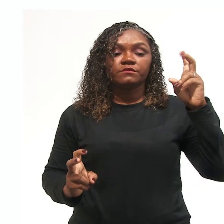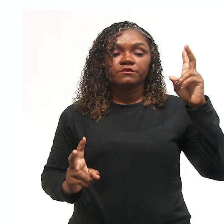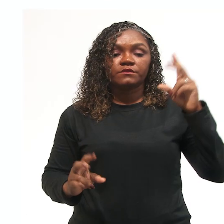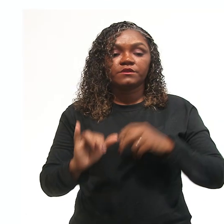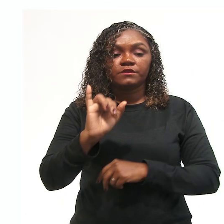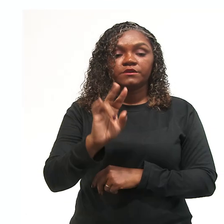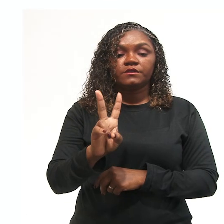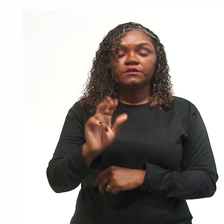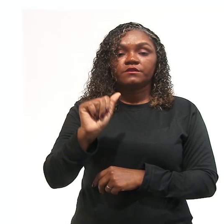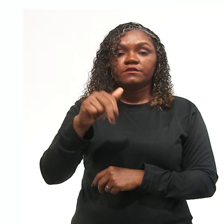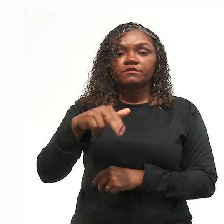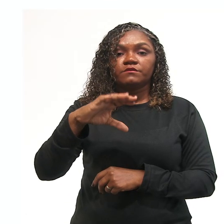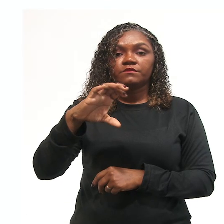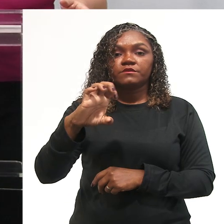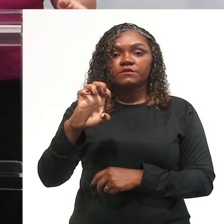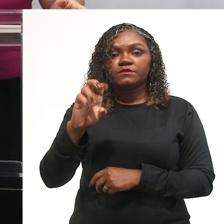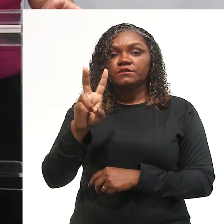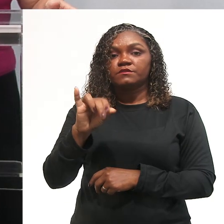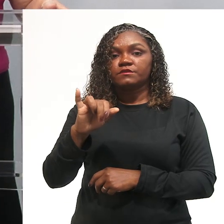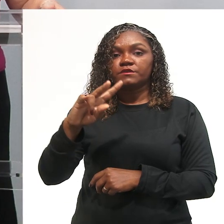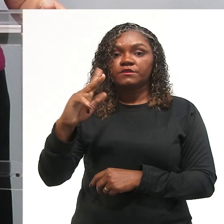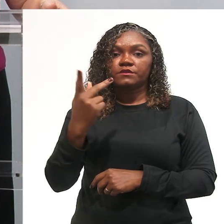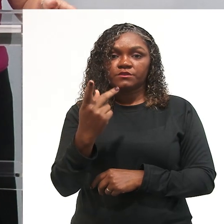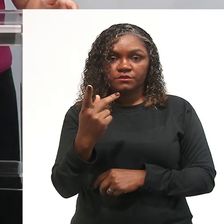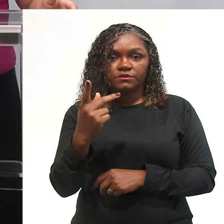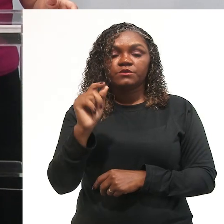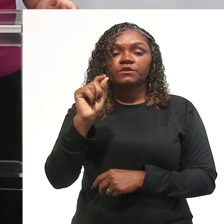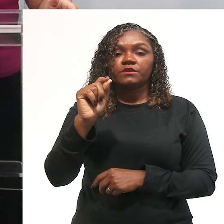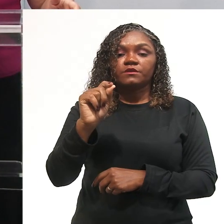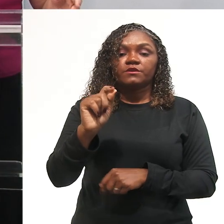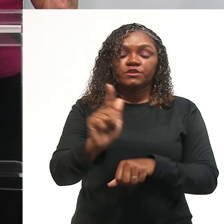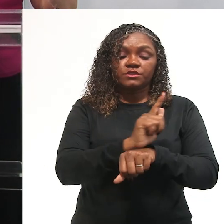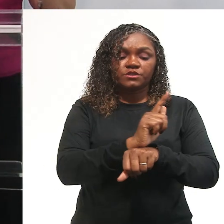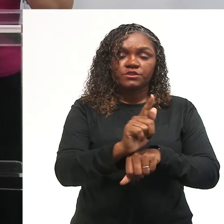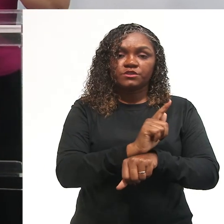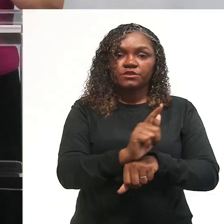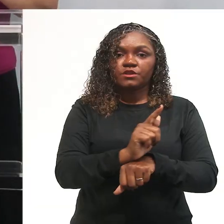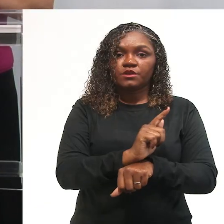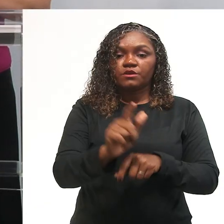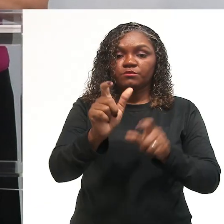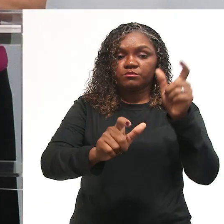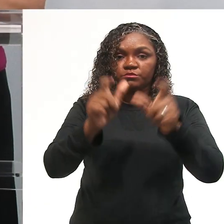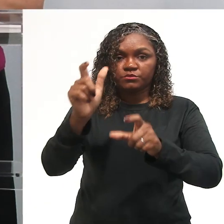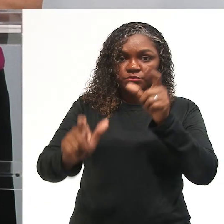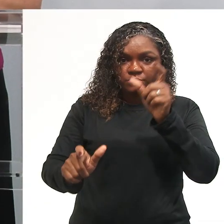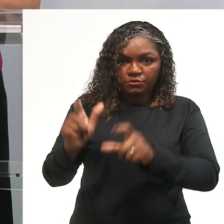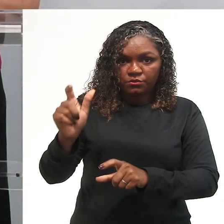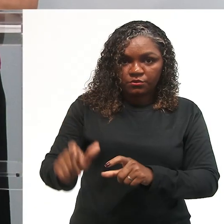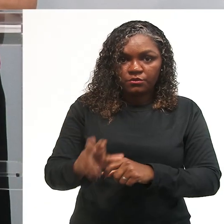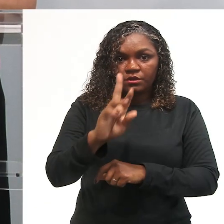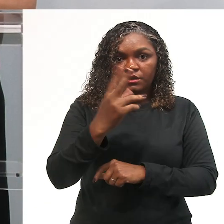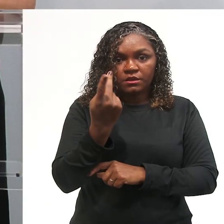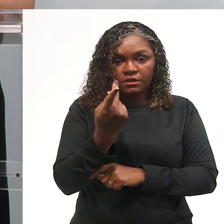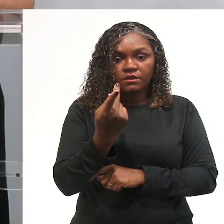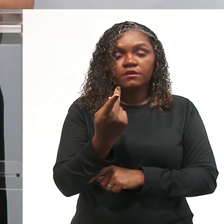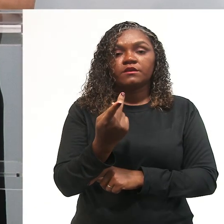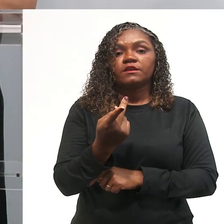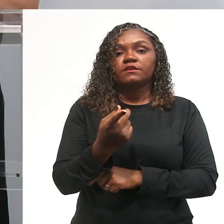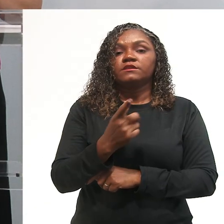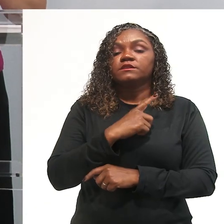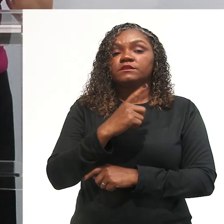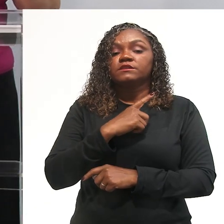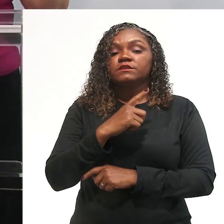Cevic, a gestão de recursos humanos, além de cuidar das questões das pessoas,